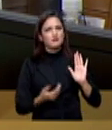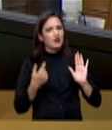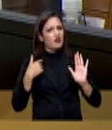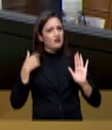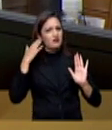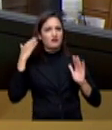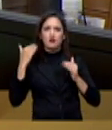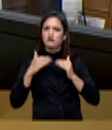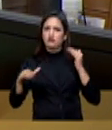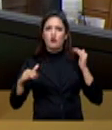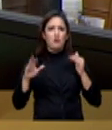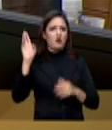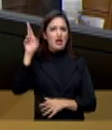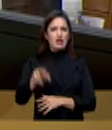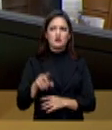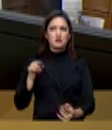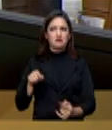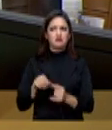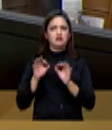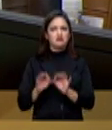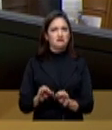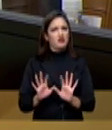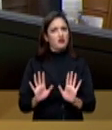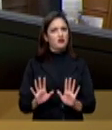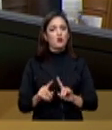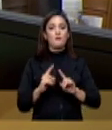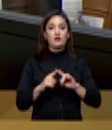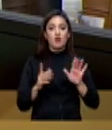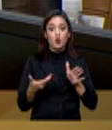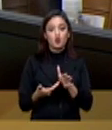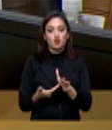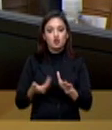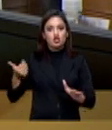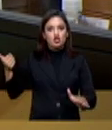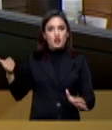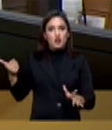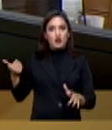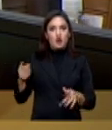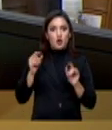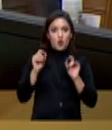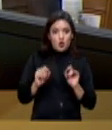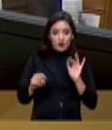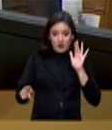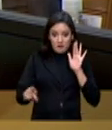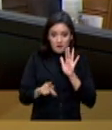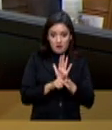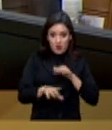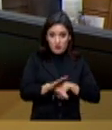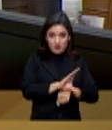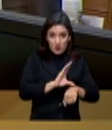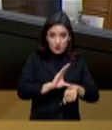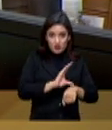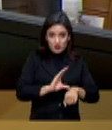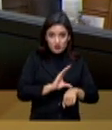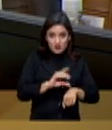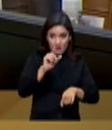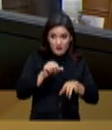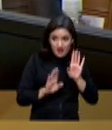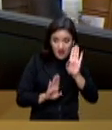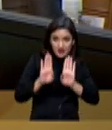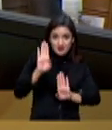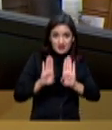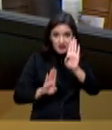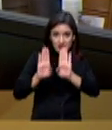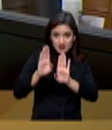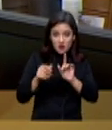da razoabilidade ao excluir opção legítima e constitucionalmente prevista